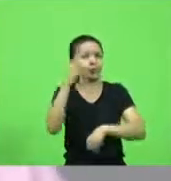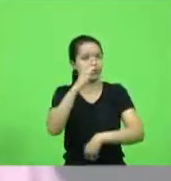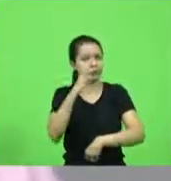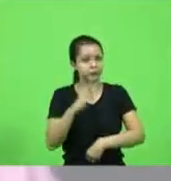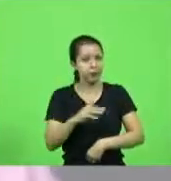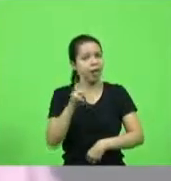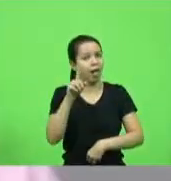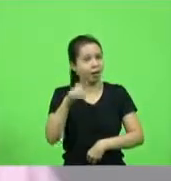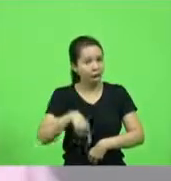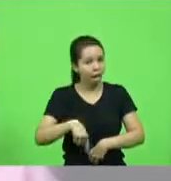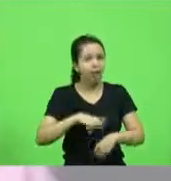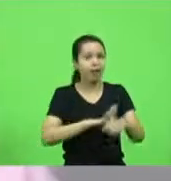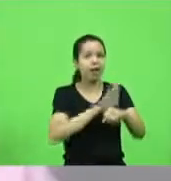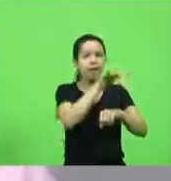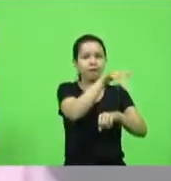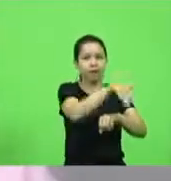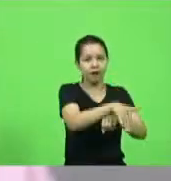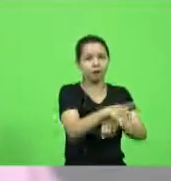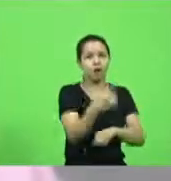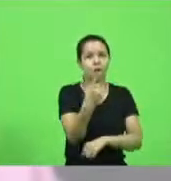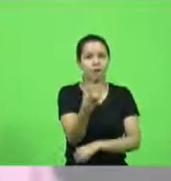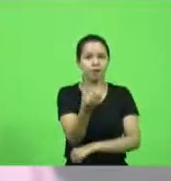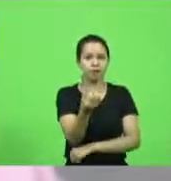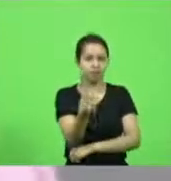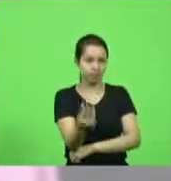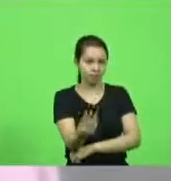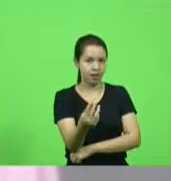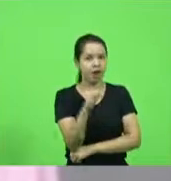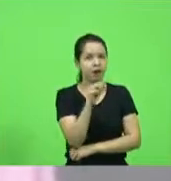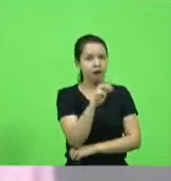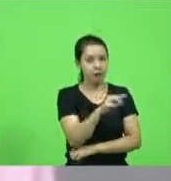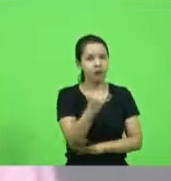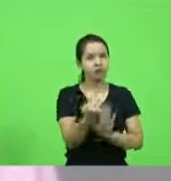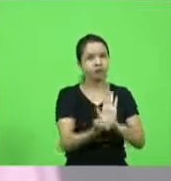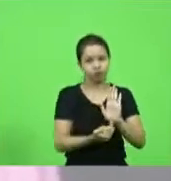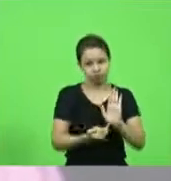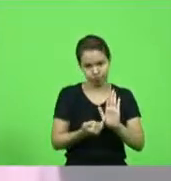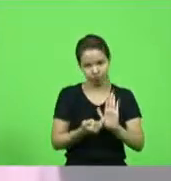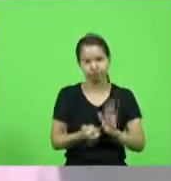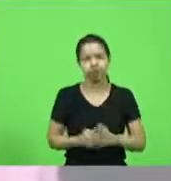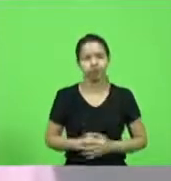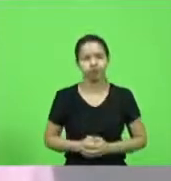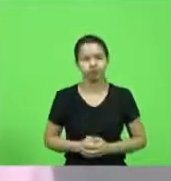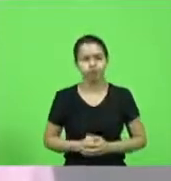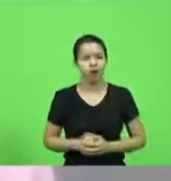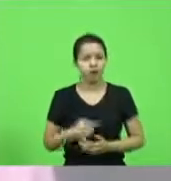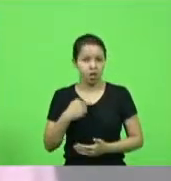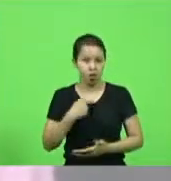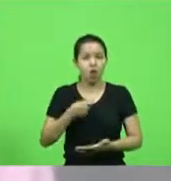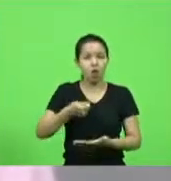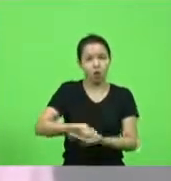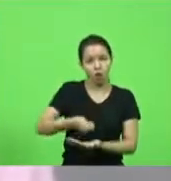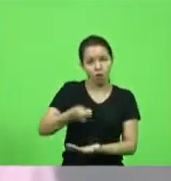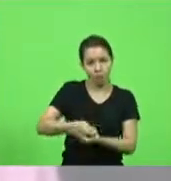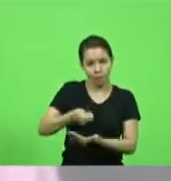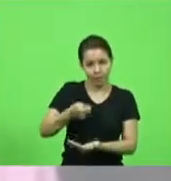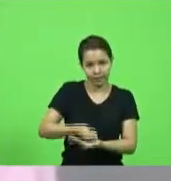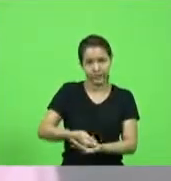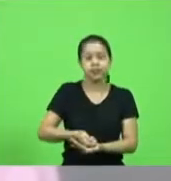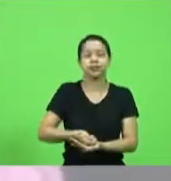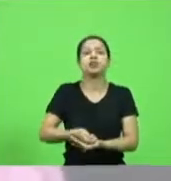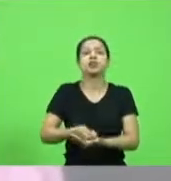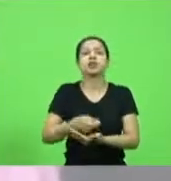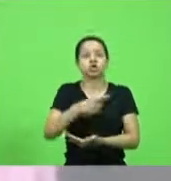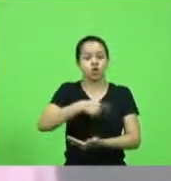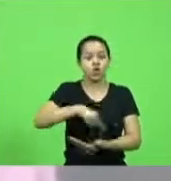aquela 163 em São José do Cedro. Então, a minha cobrança, nós apoiamos o presidente Bolsonaro,